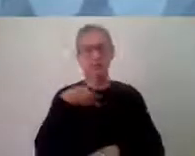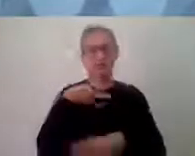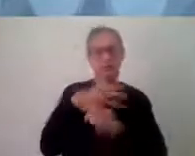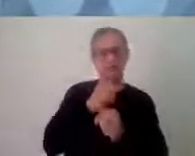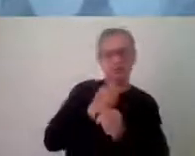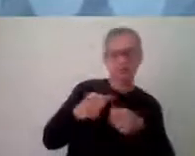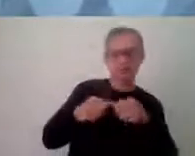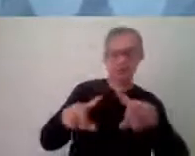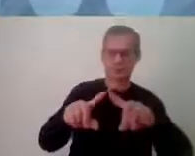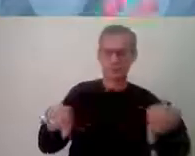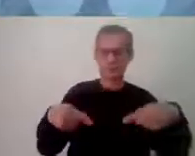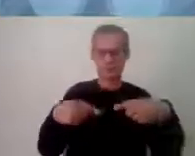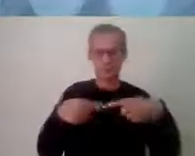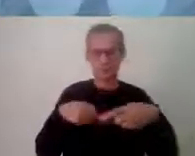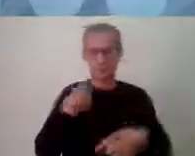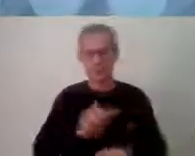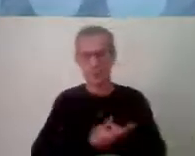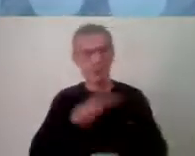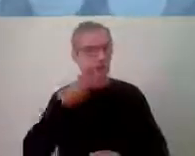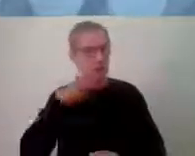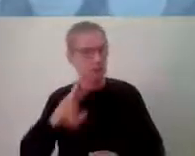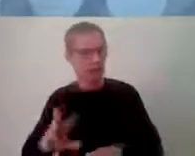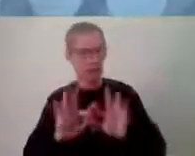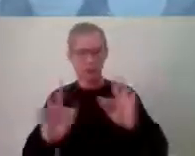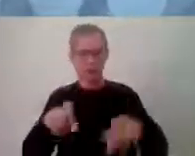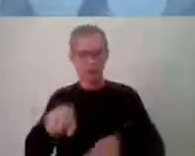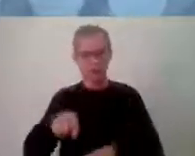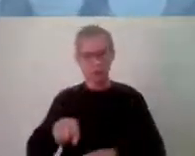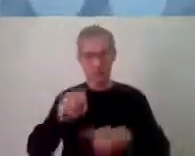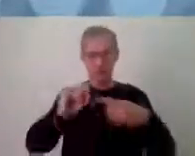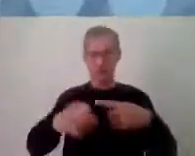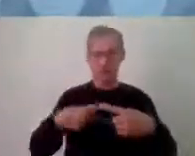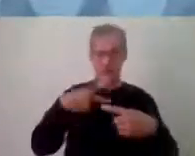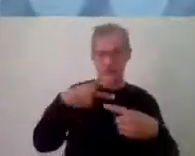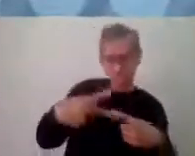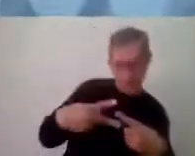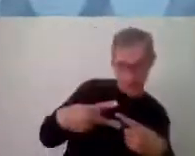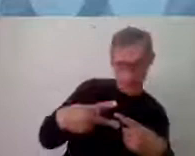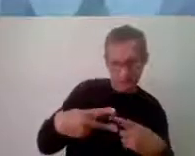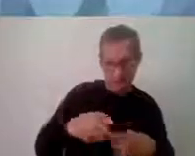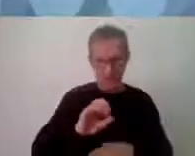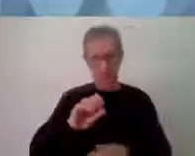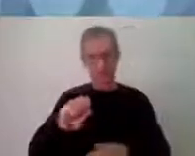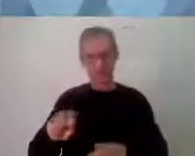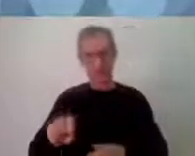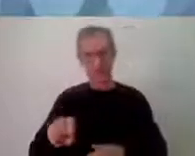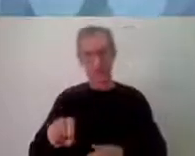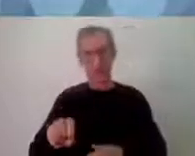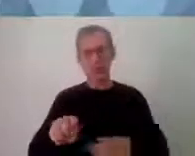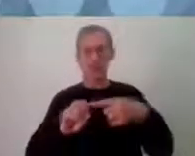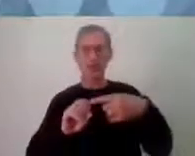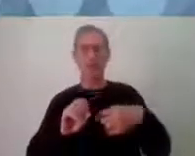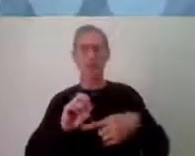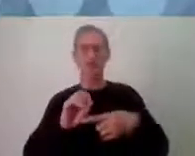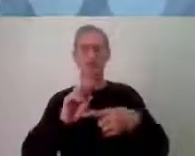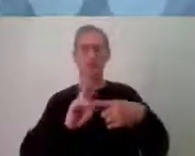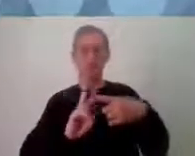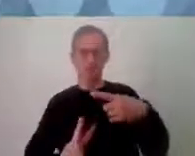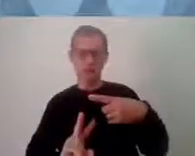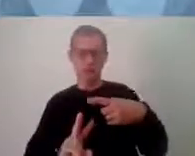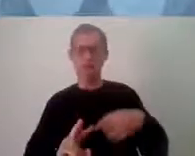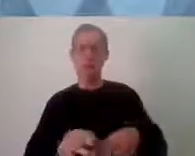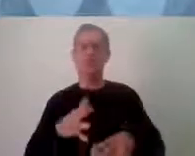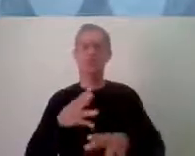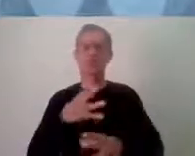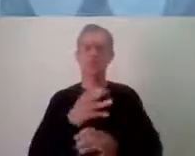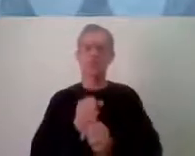calcular essa área, né, que a gente acabou de ver da função x ao quadrado, entre 0 e 2, pela soma inferior e superior,